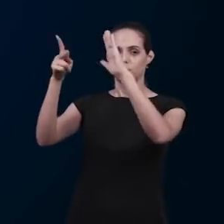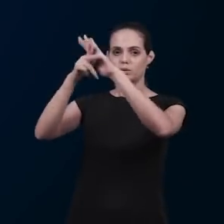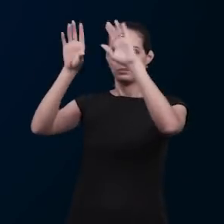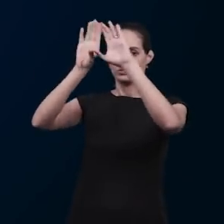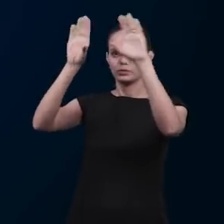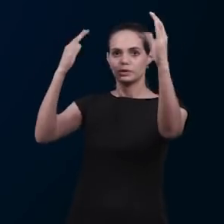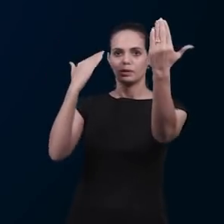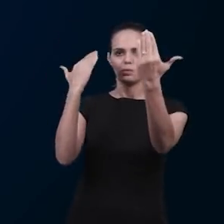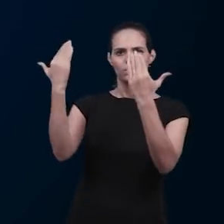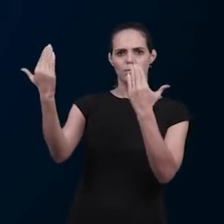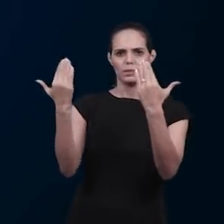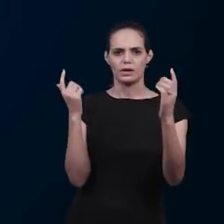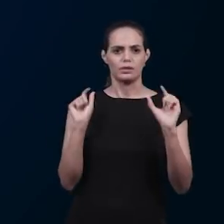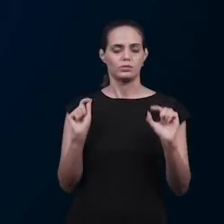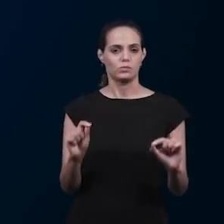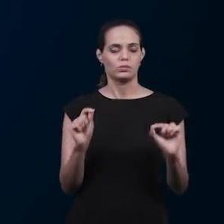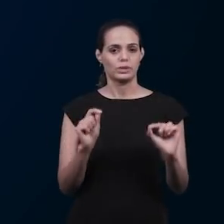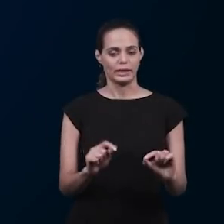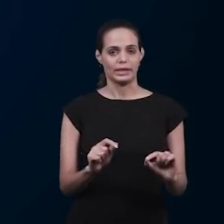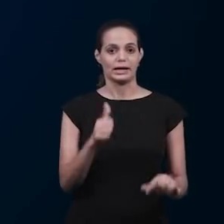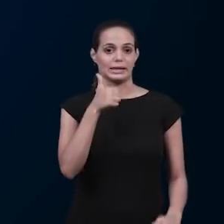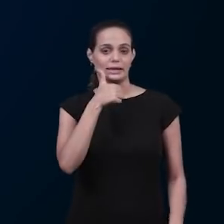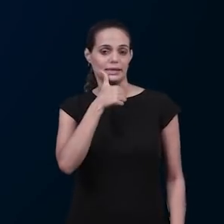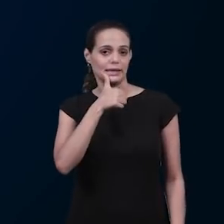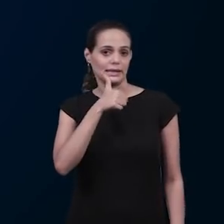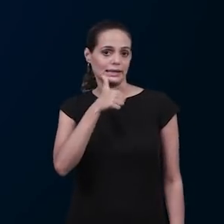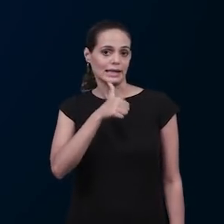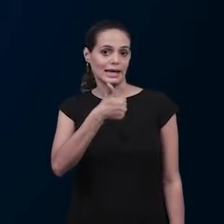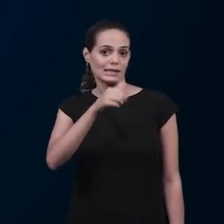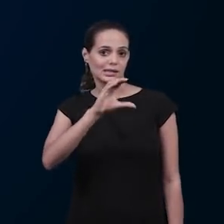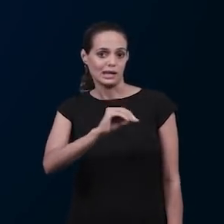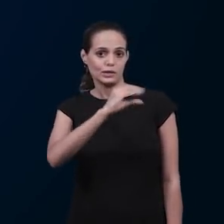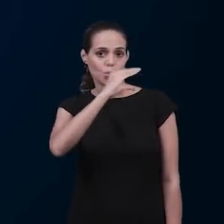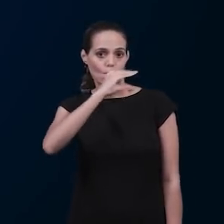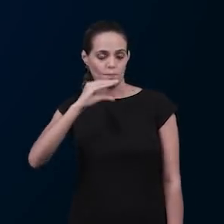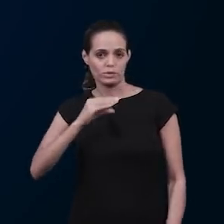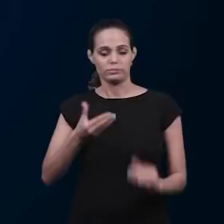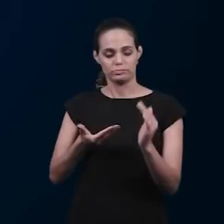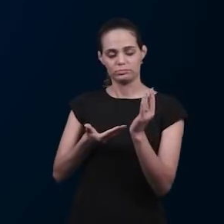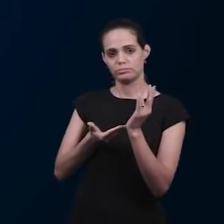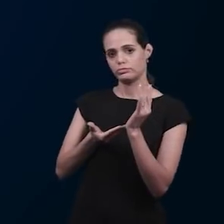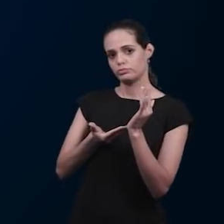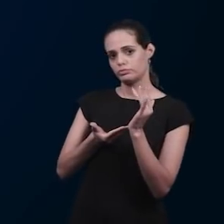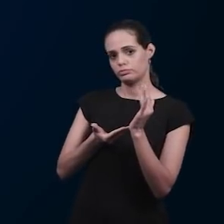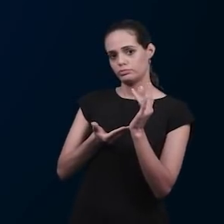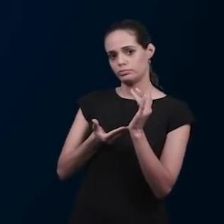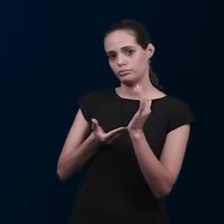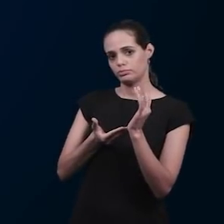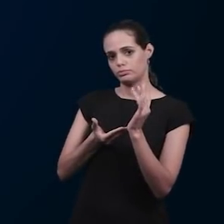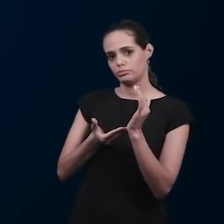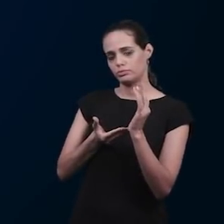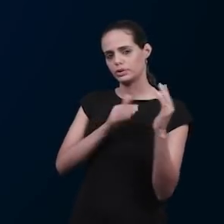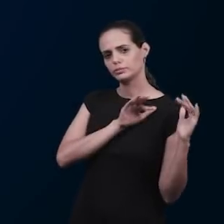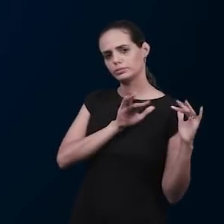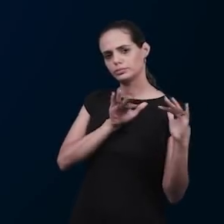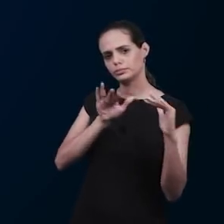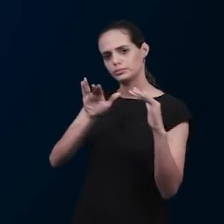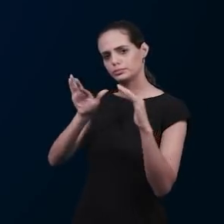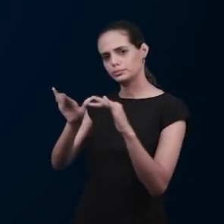Então, o reino dos céus será semelhante às 10 virgens que, tomando as suas